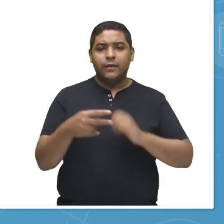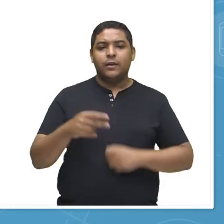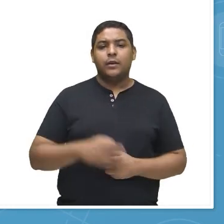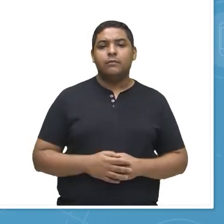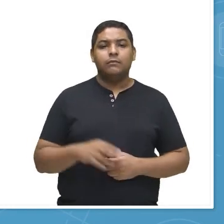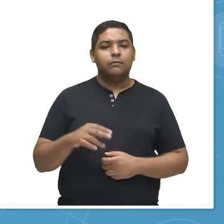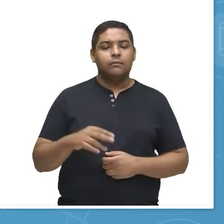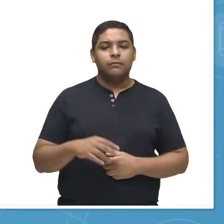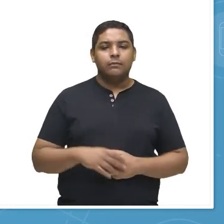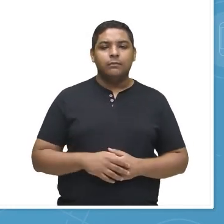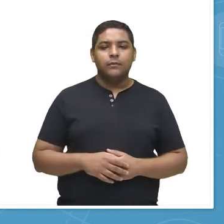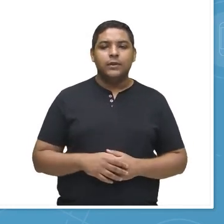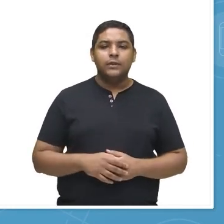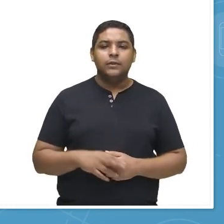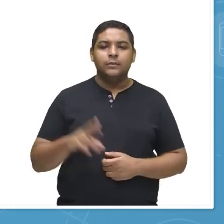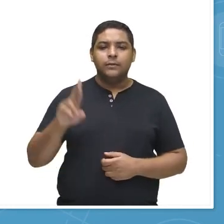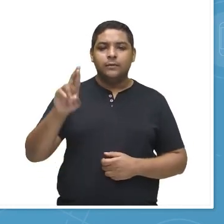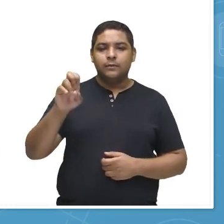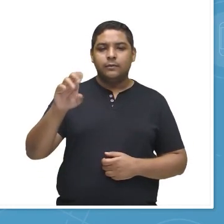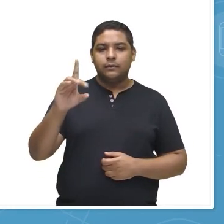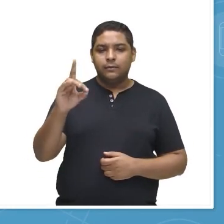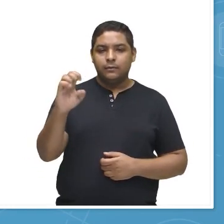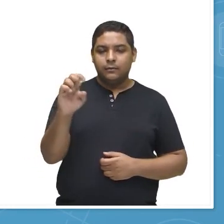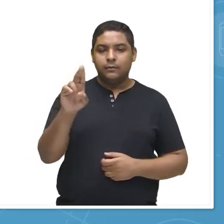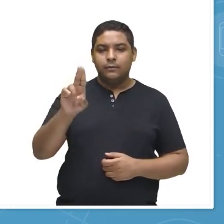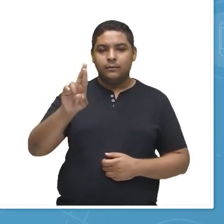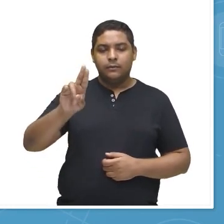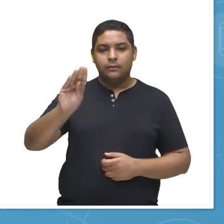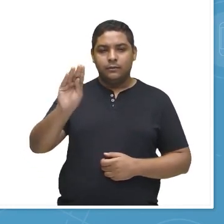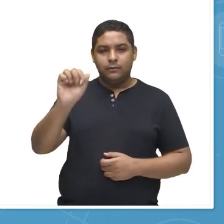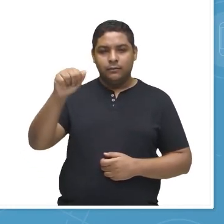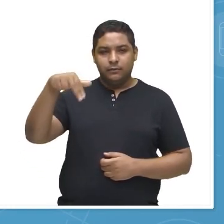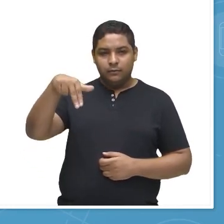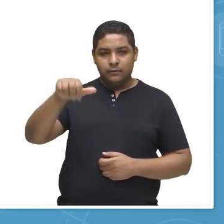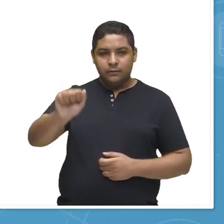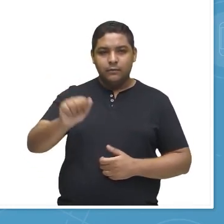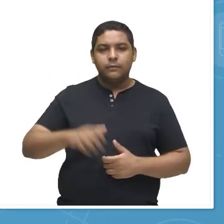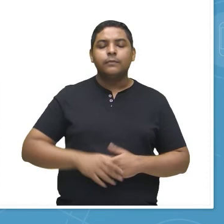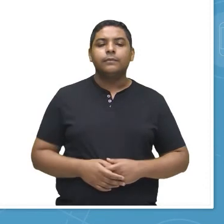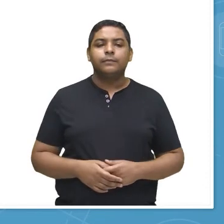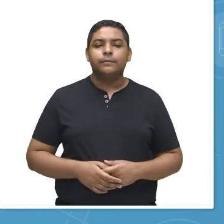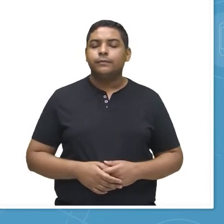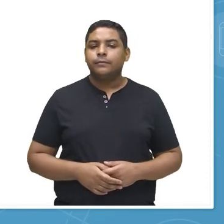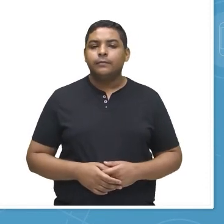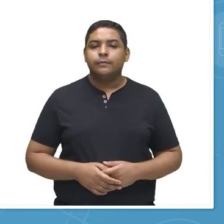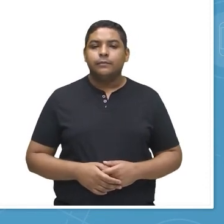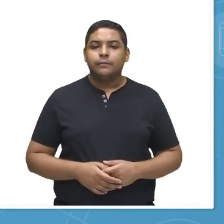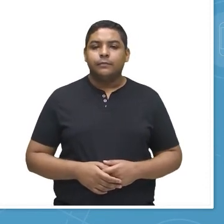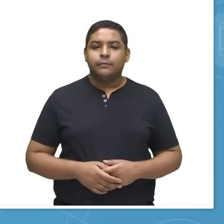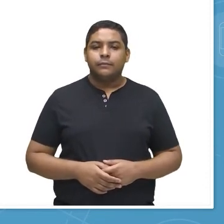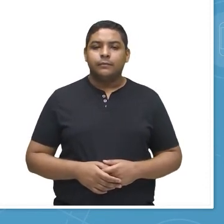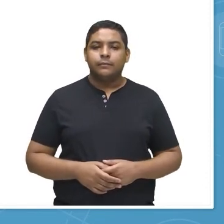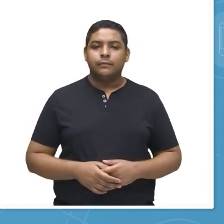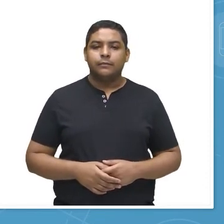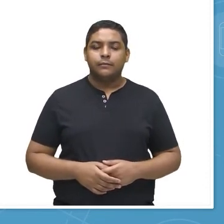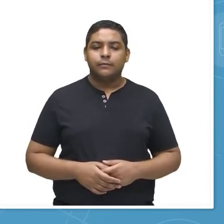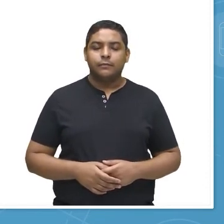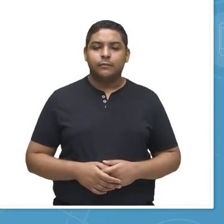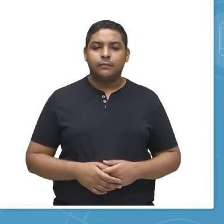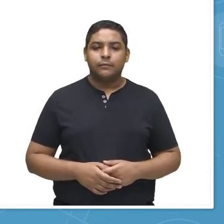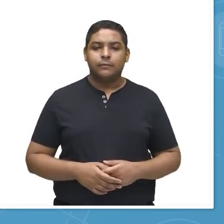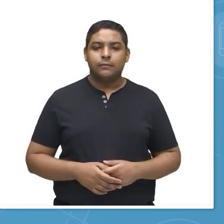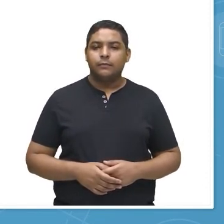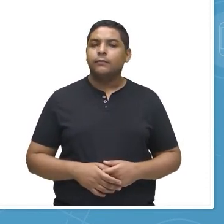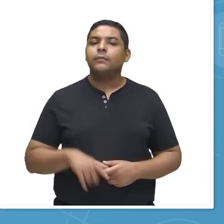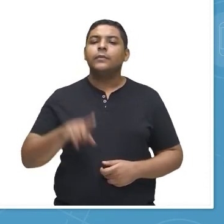hierarquia urbana. Vamos à resposta? A resposta esperada deve ter os seguintes argumentos. A rede urbana é a